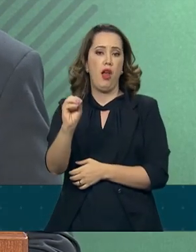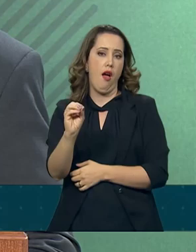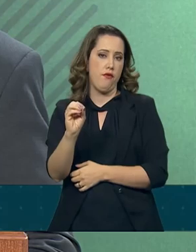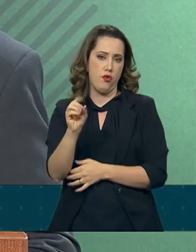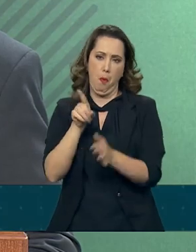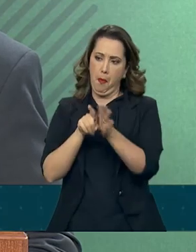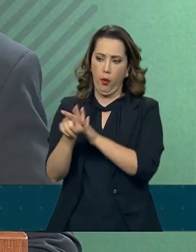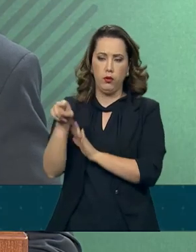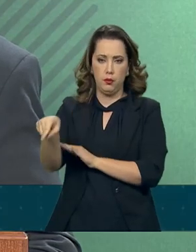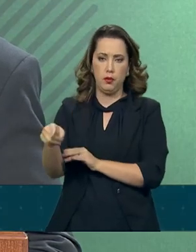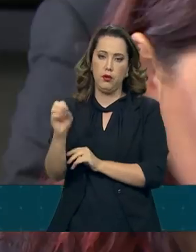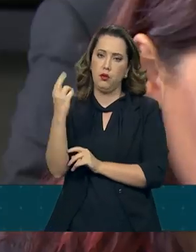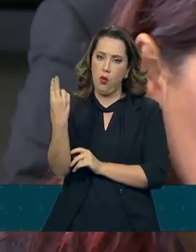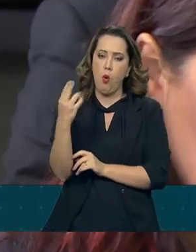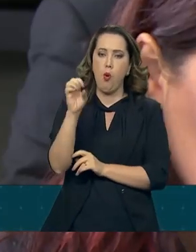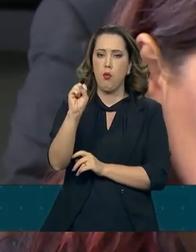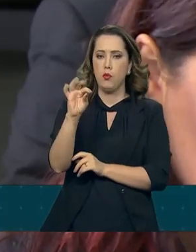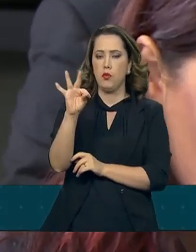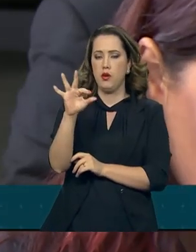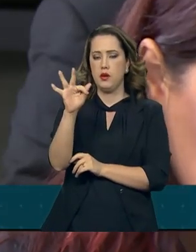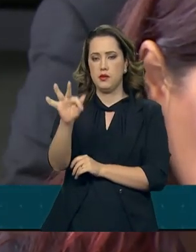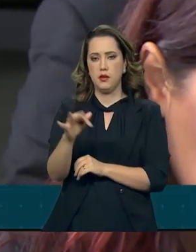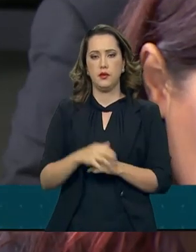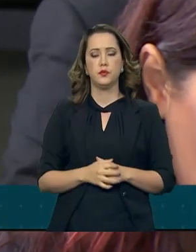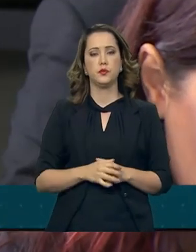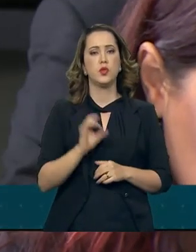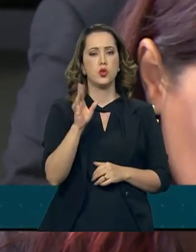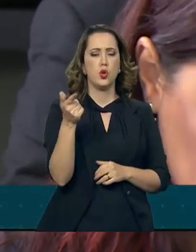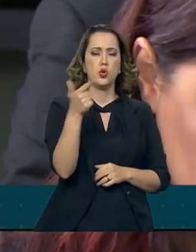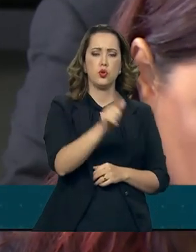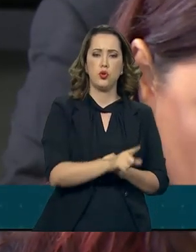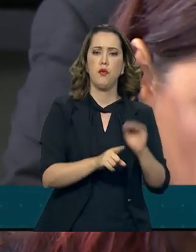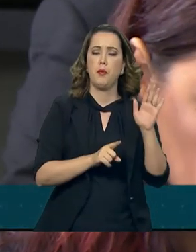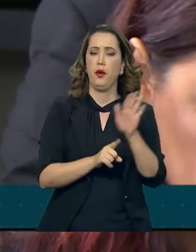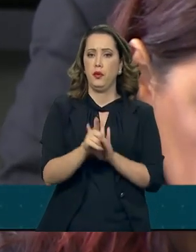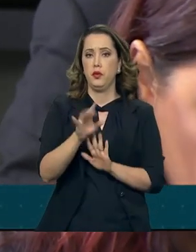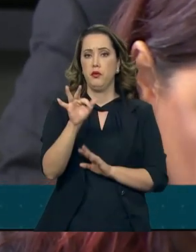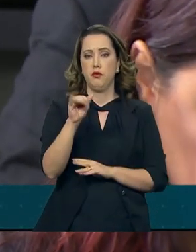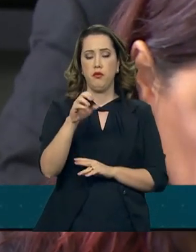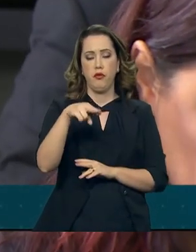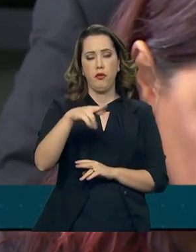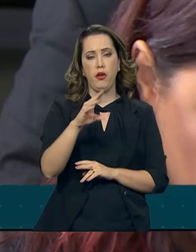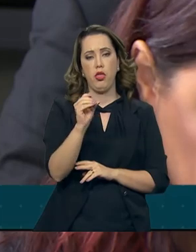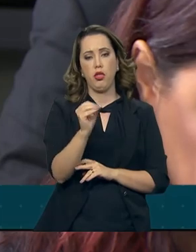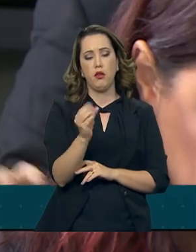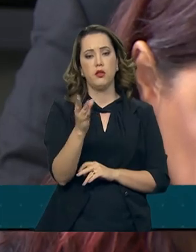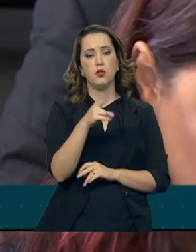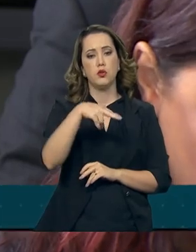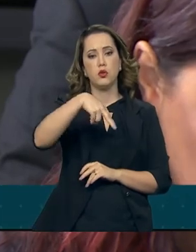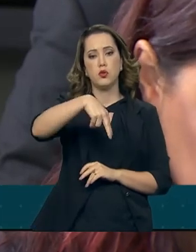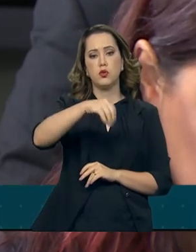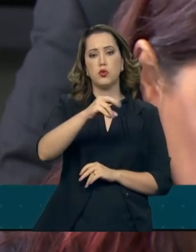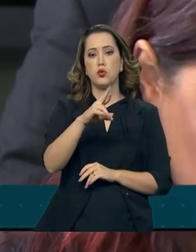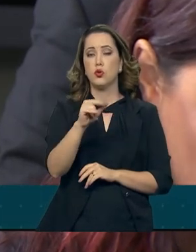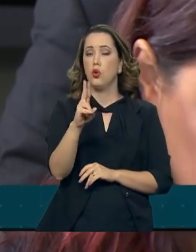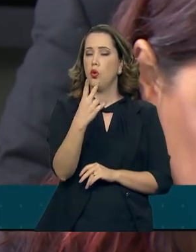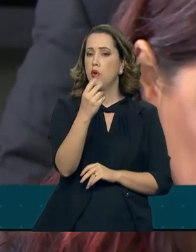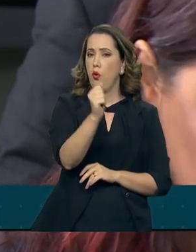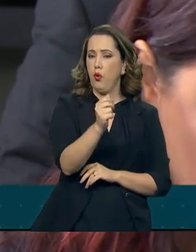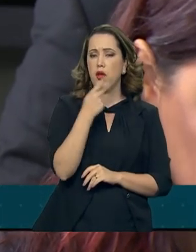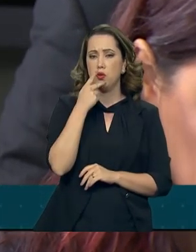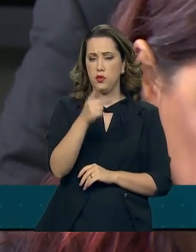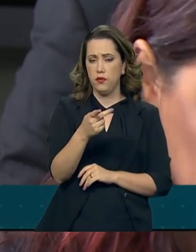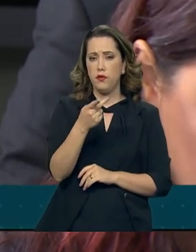stf e só saber que são de fernando de noronha ainda o senhor falou que é a crítica que ele fez foi especificamente